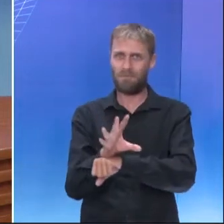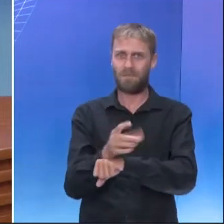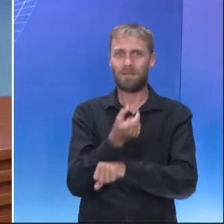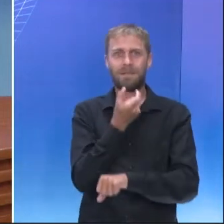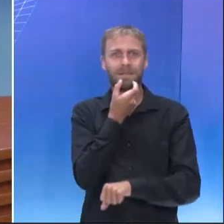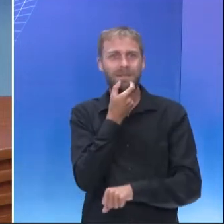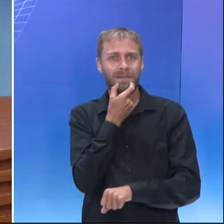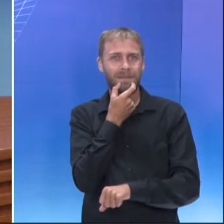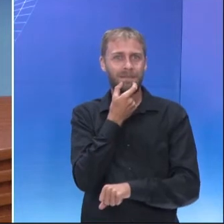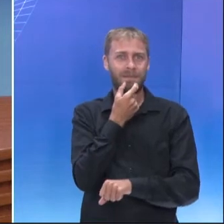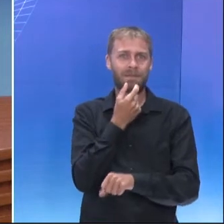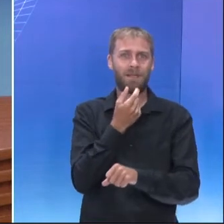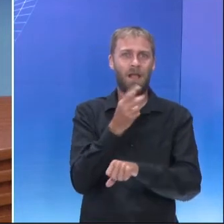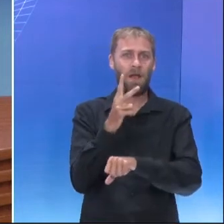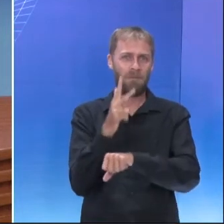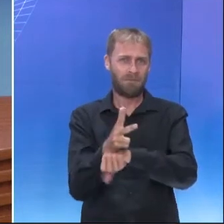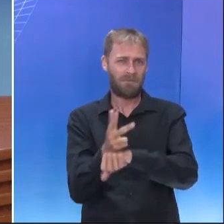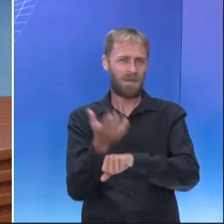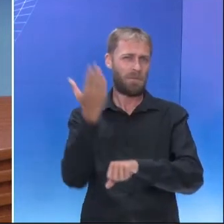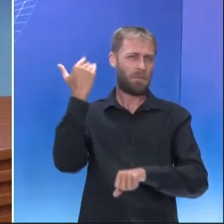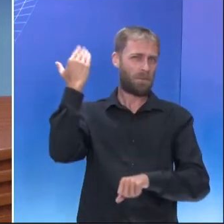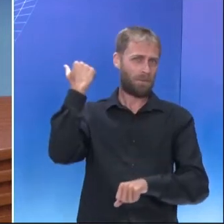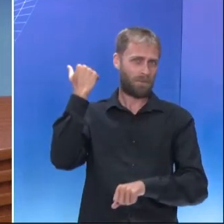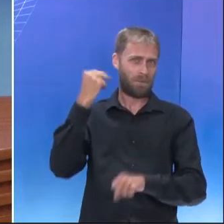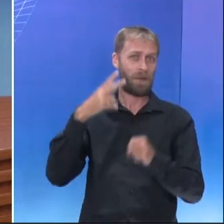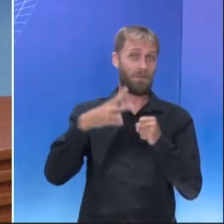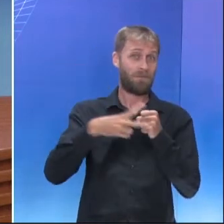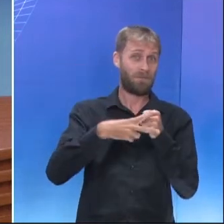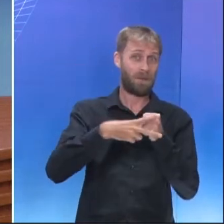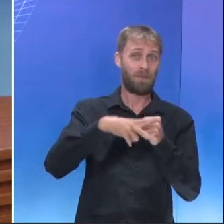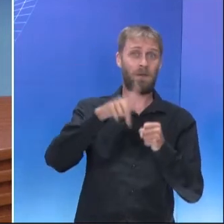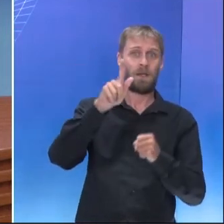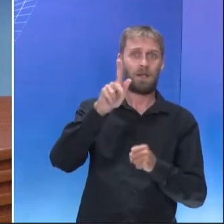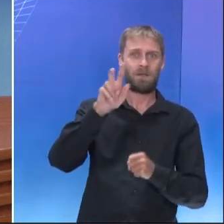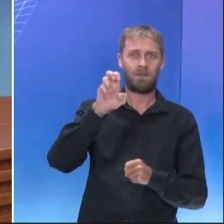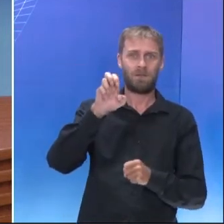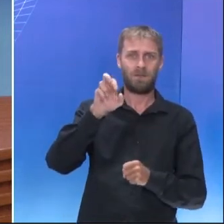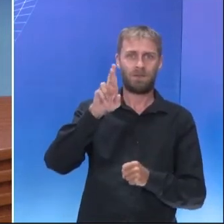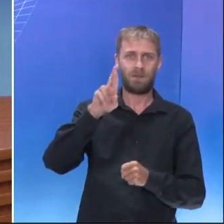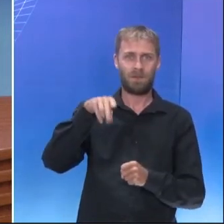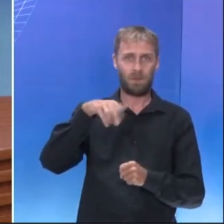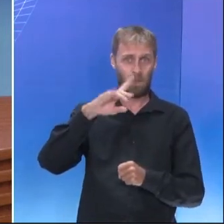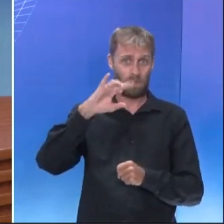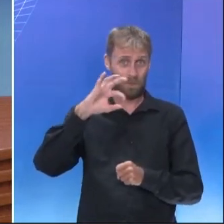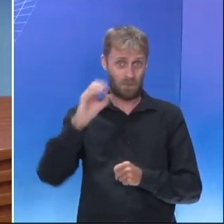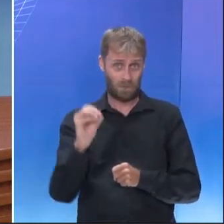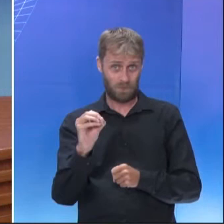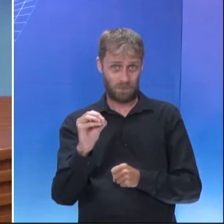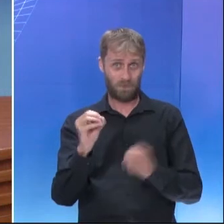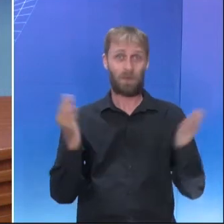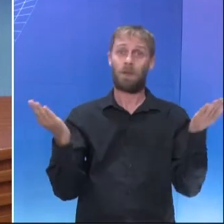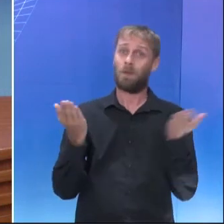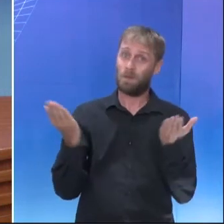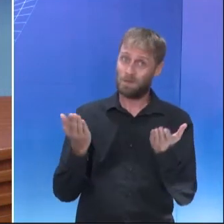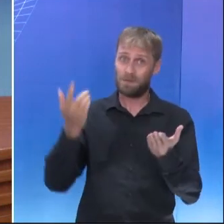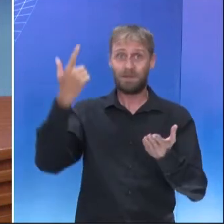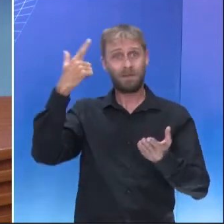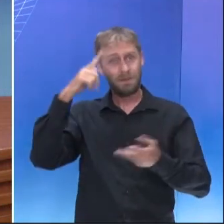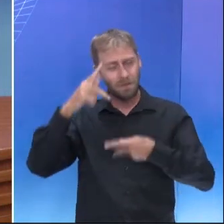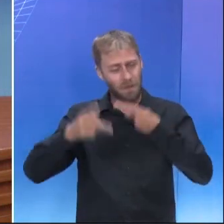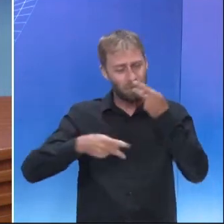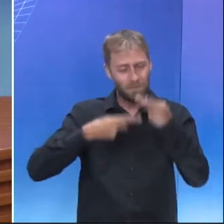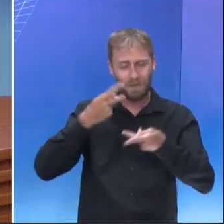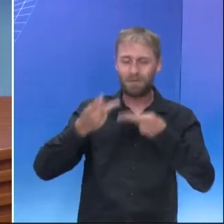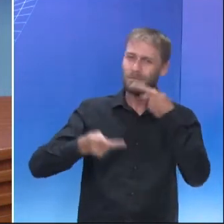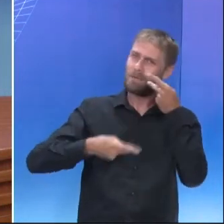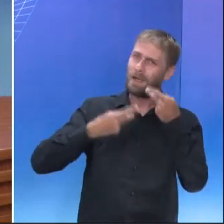No vídeo anterior, nós falamos sobre o gerúndio. Acredito que vocês se lembram, né? Hoje eu vou falar novamente sobre o gerúndio,